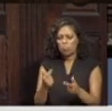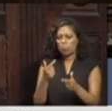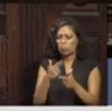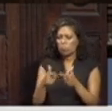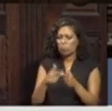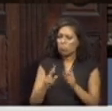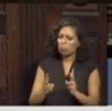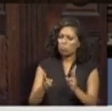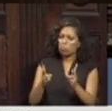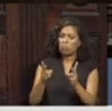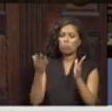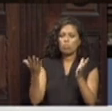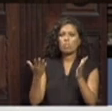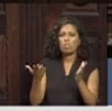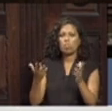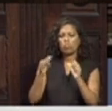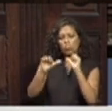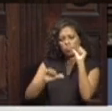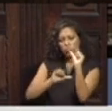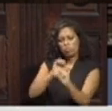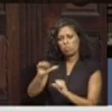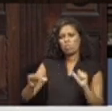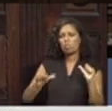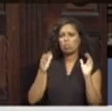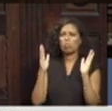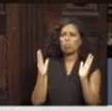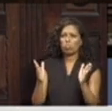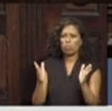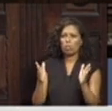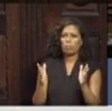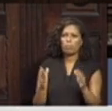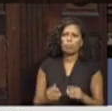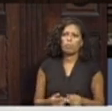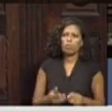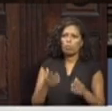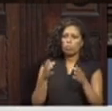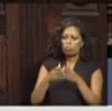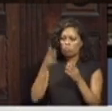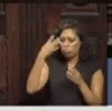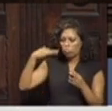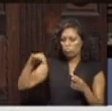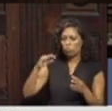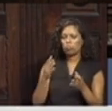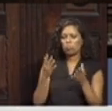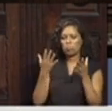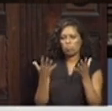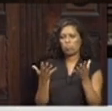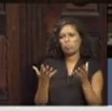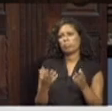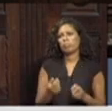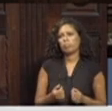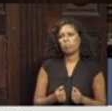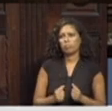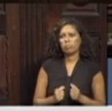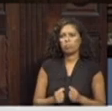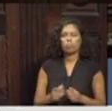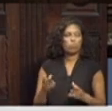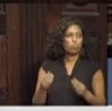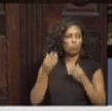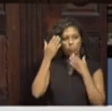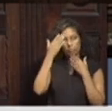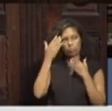ação de verdade, recursos orçamentários e não mais de bravatas e explicações vazias e escusas. Está na hora